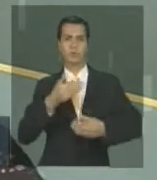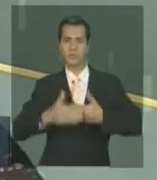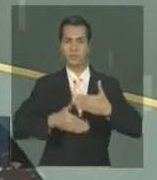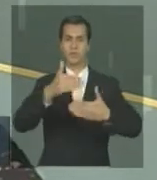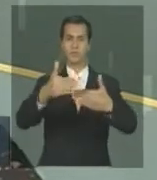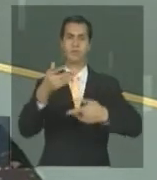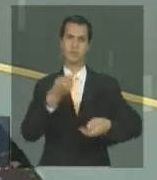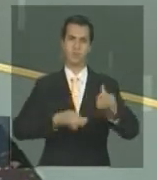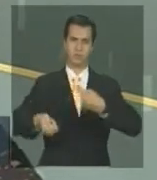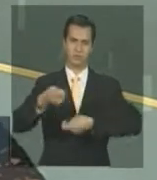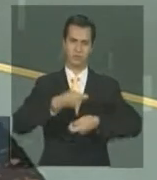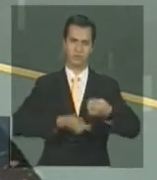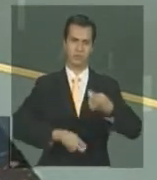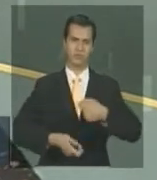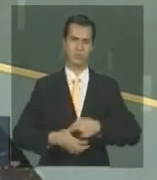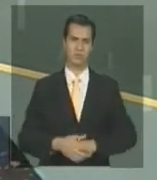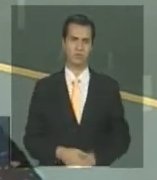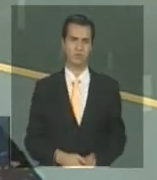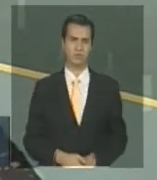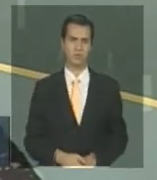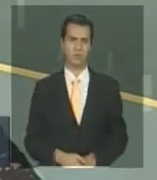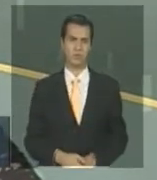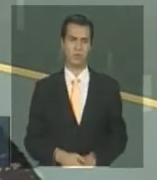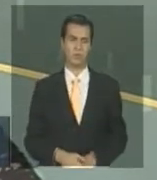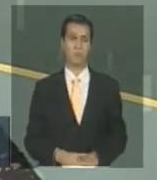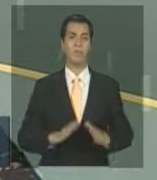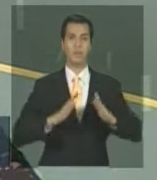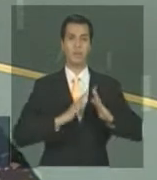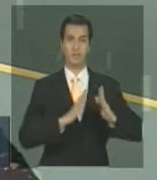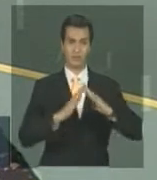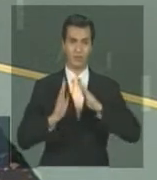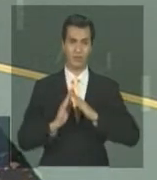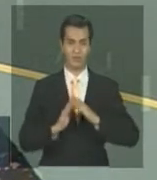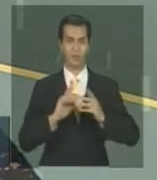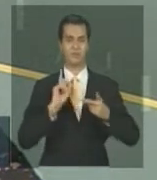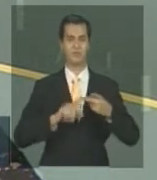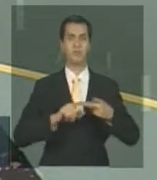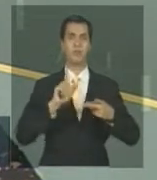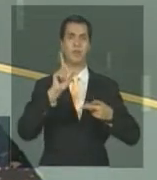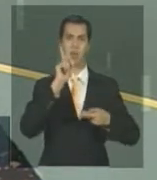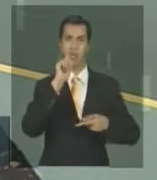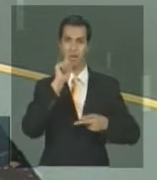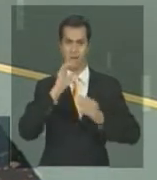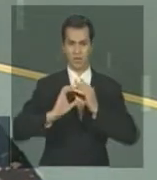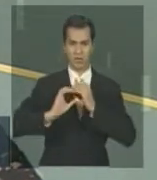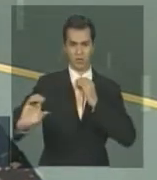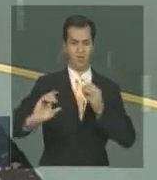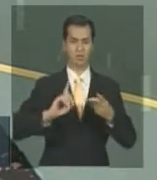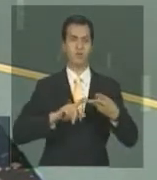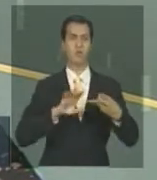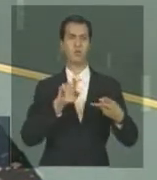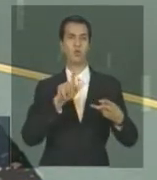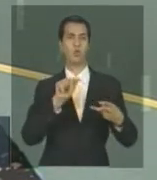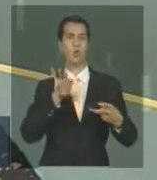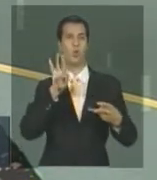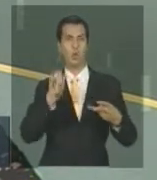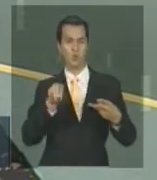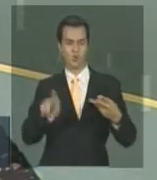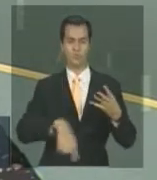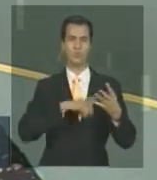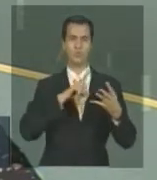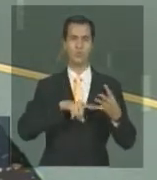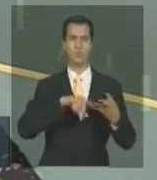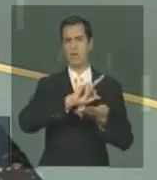da economia. Acesso à moradia, à água, a esgoto,